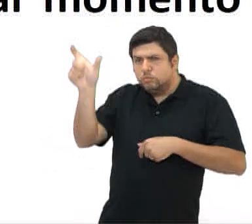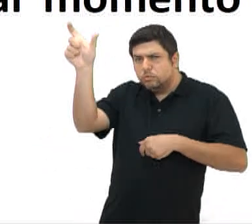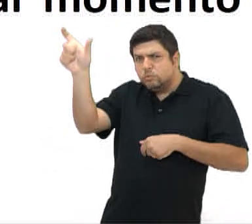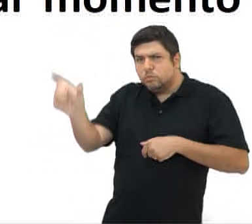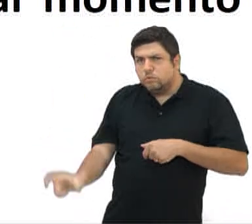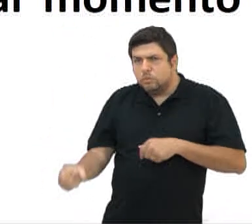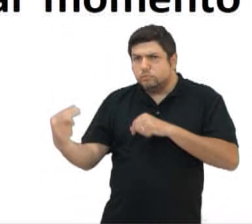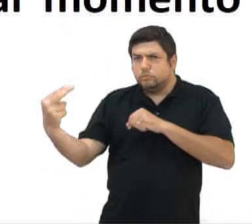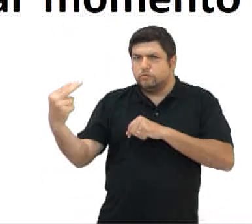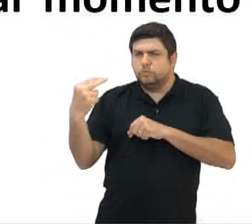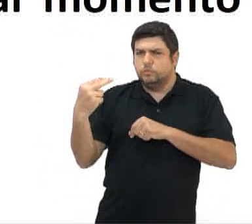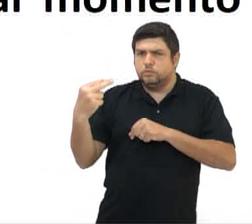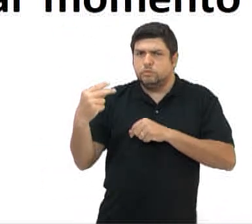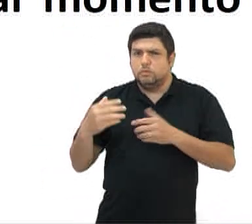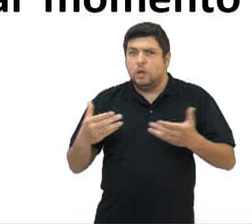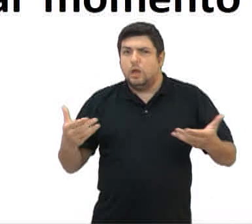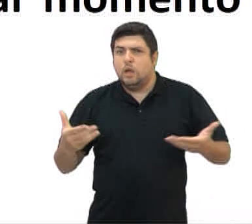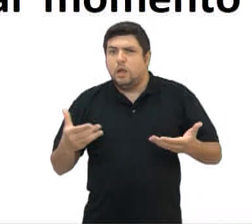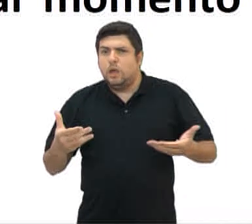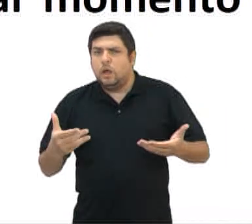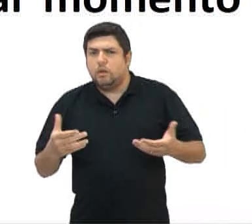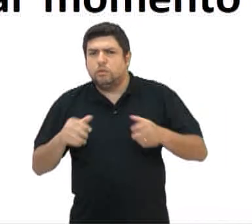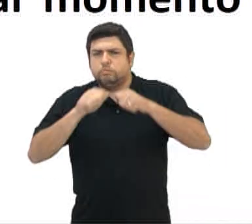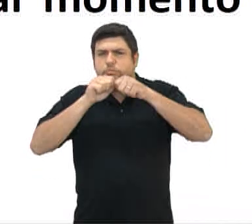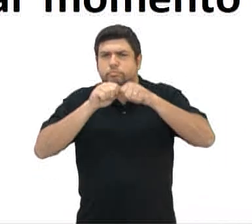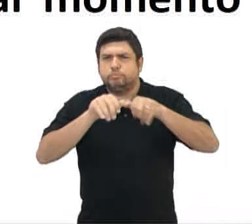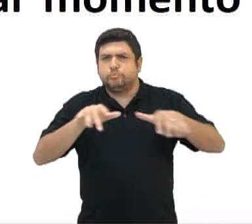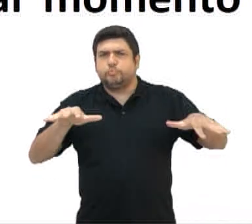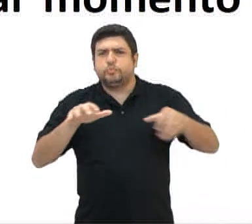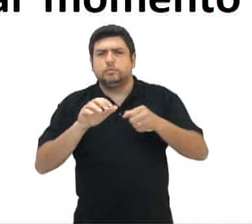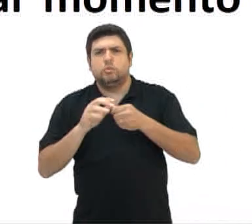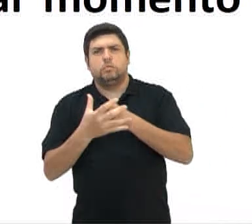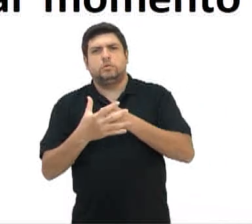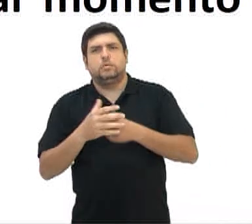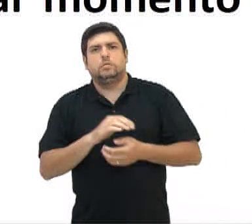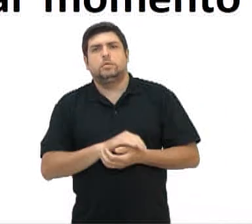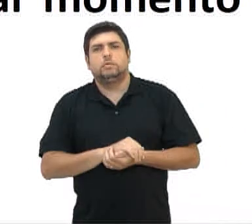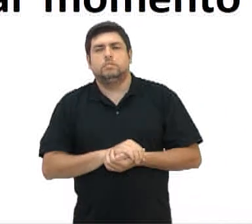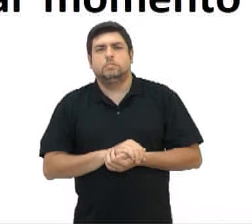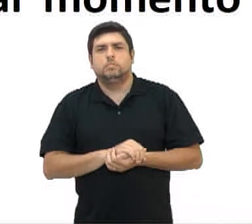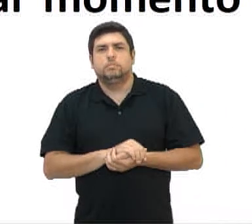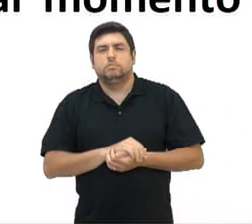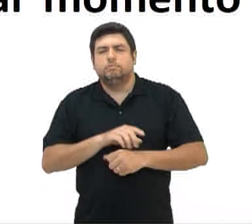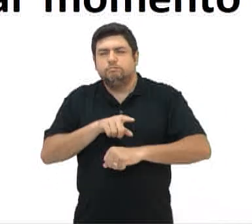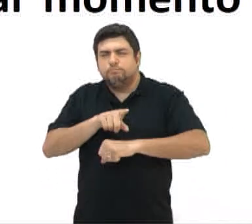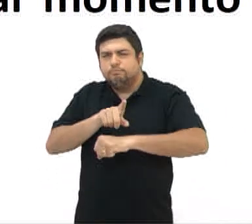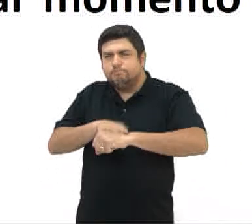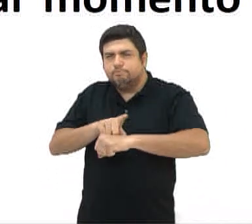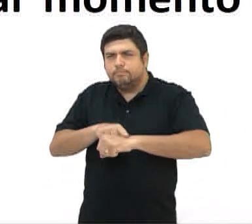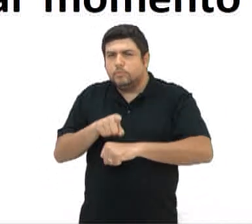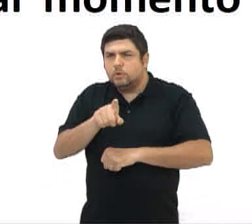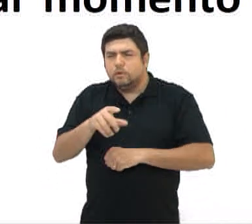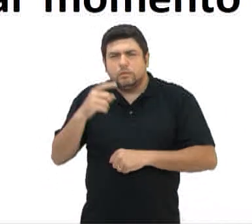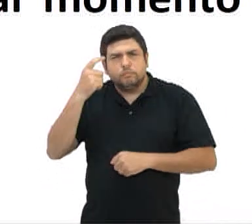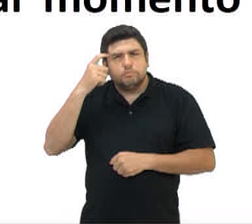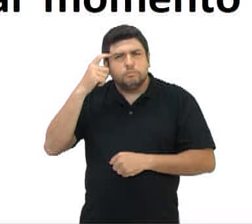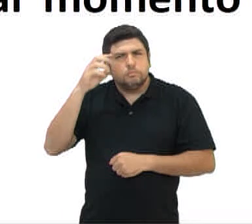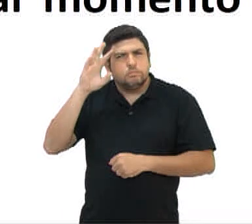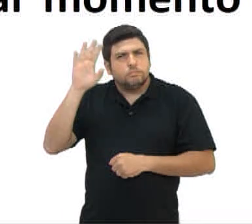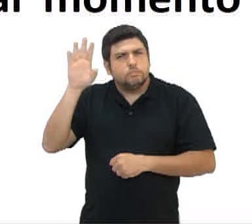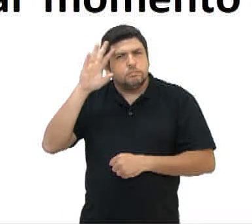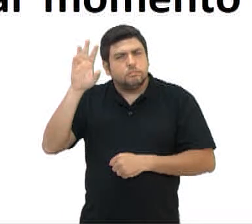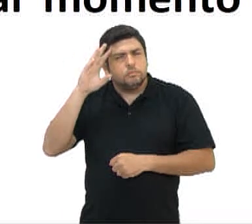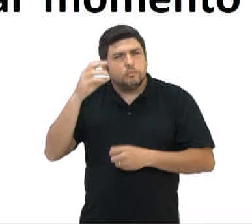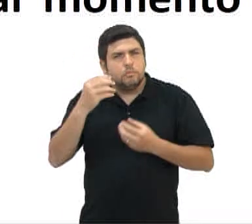Pense no atual momento de pandemia. Vou dar para vocês aí uns minutinhos para fazerem essa questão, reflitam bastante, vejam